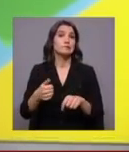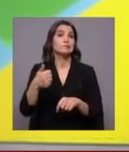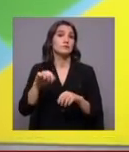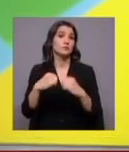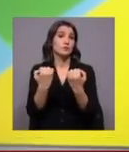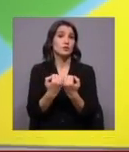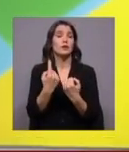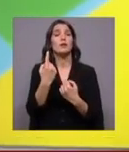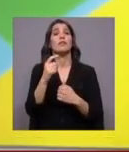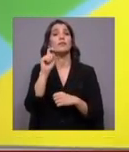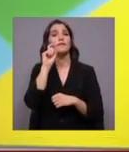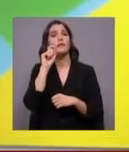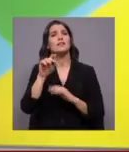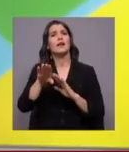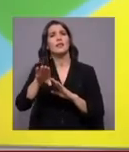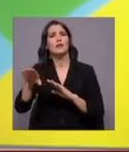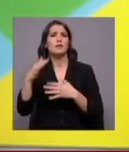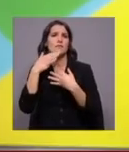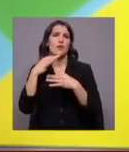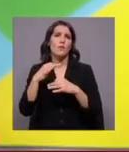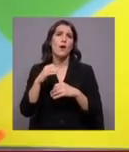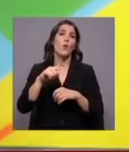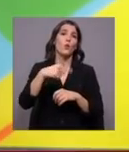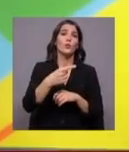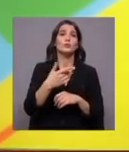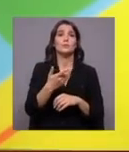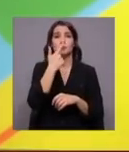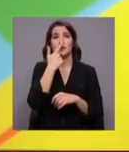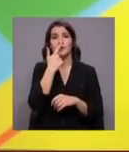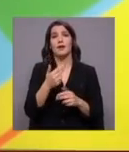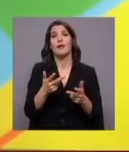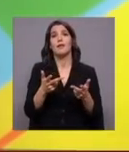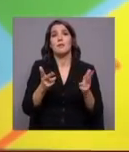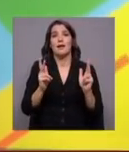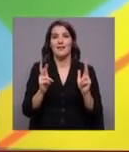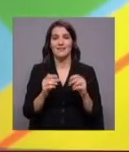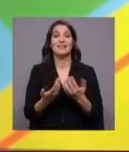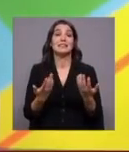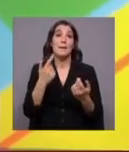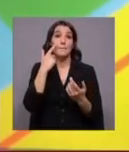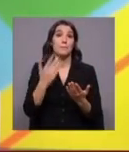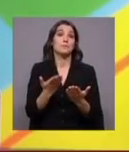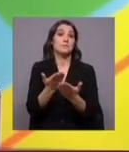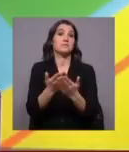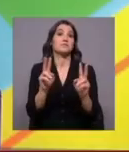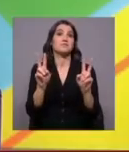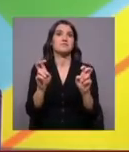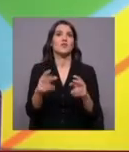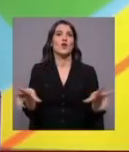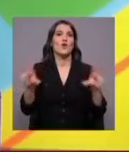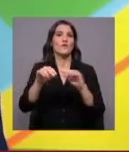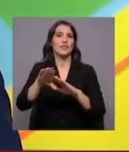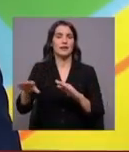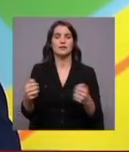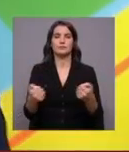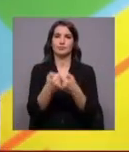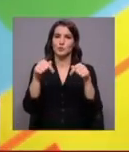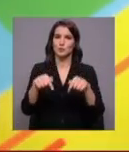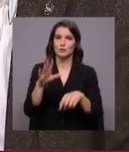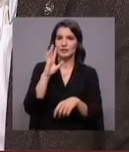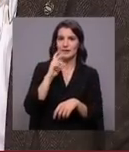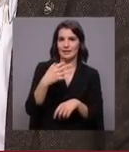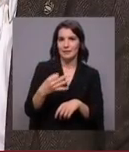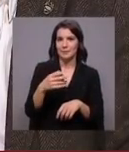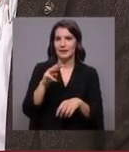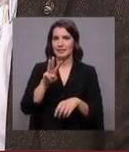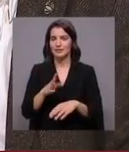um defensor de uma direita mais tradicional outro mais liberal ou se apresenta como a nova direita Frente a Frente esta tarde aqui na RTP